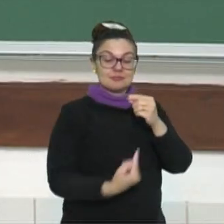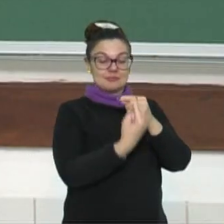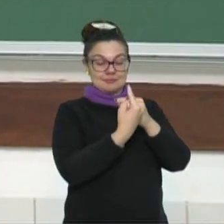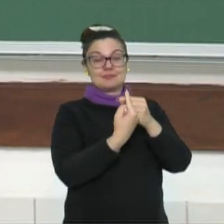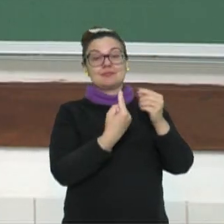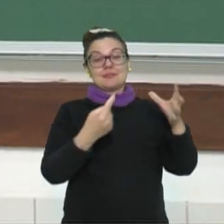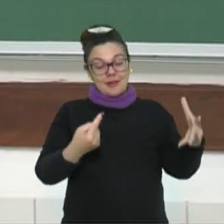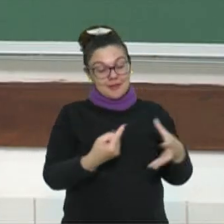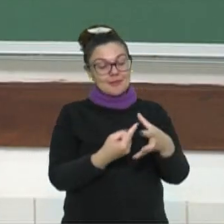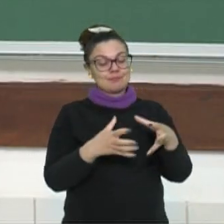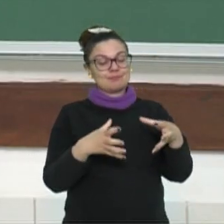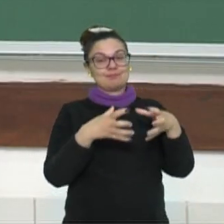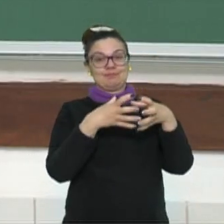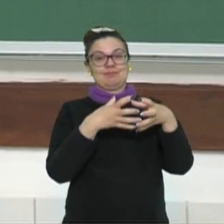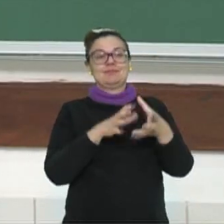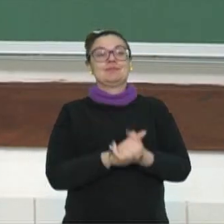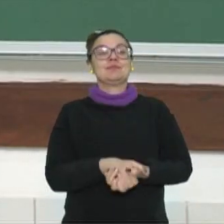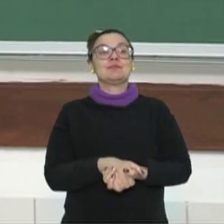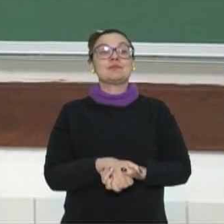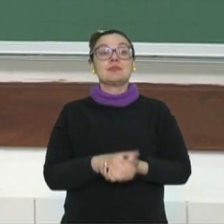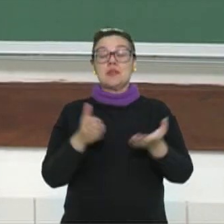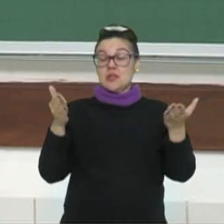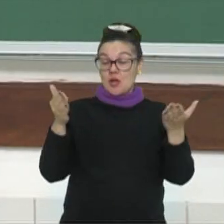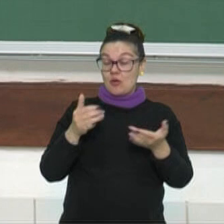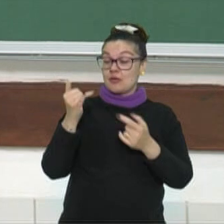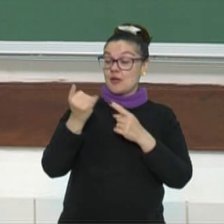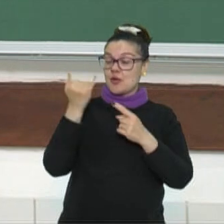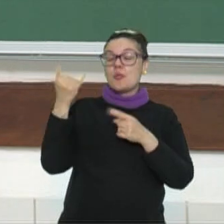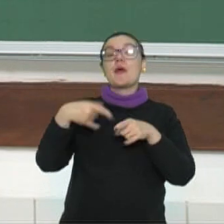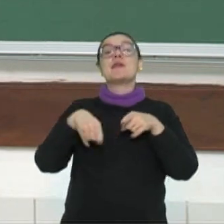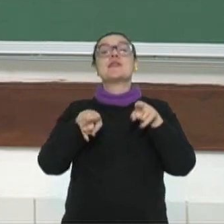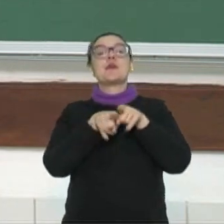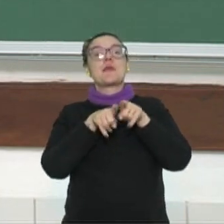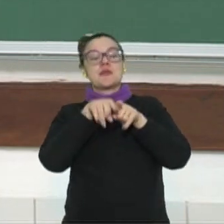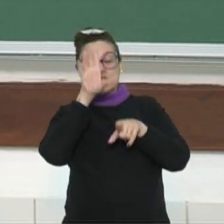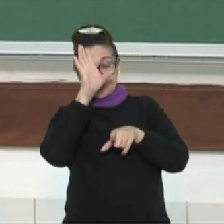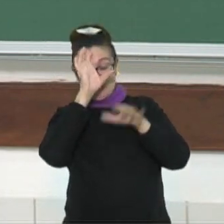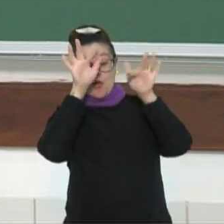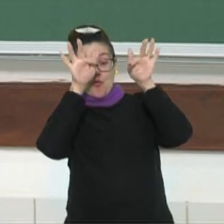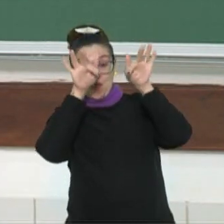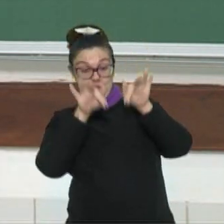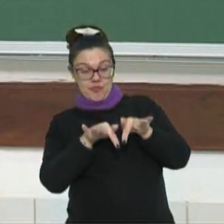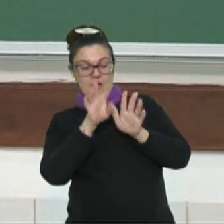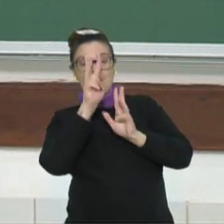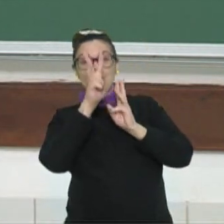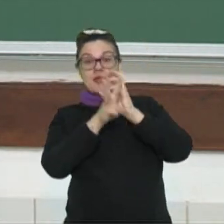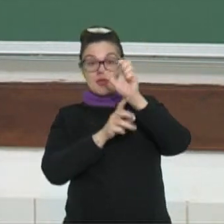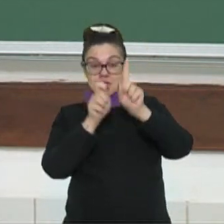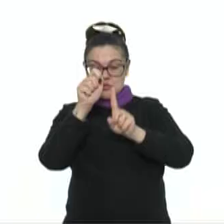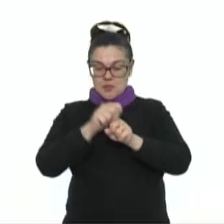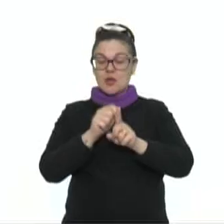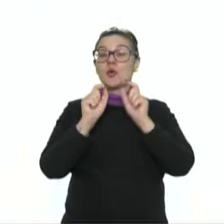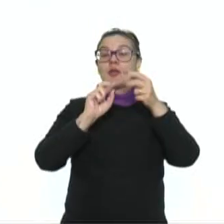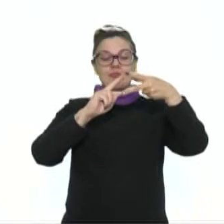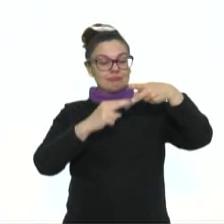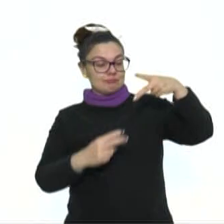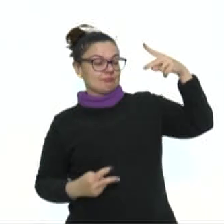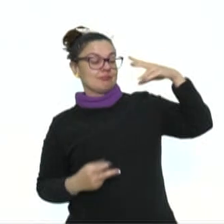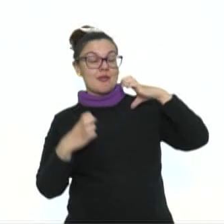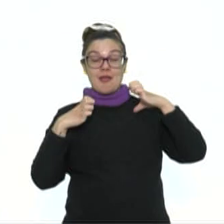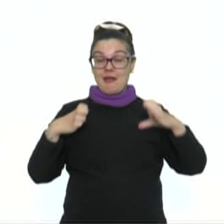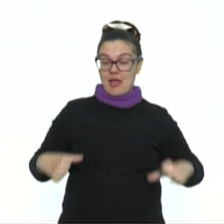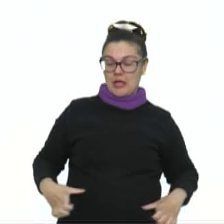muito importante que nós abordamos agora no final do trimestre foi a bioética. Então, o reconhecimento